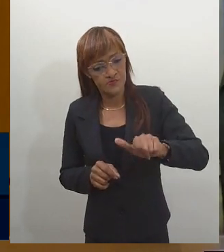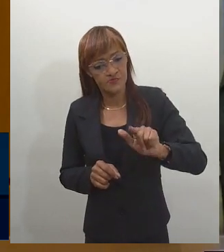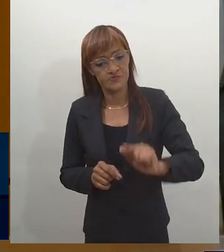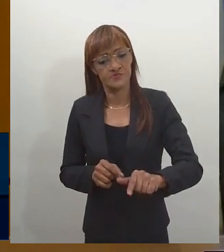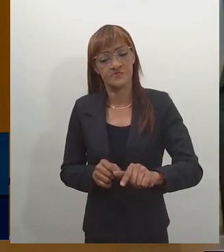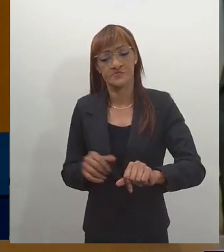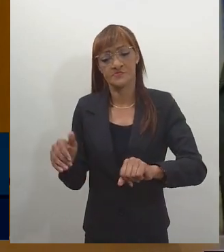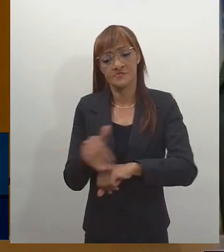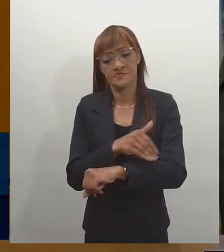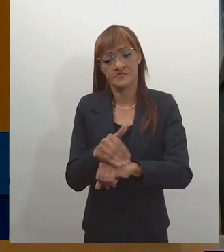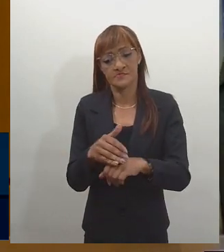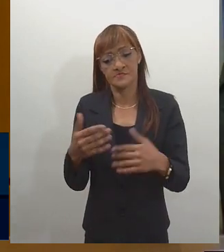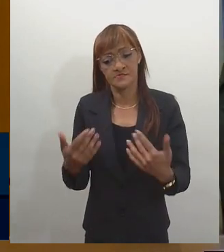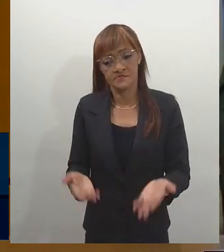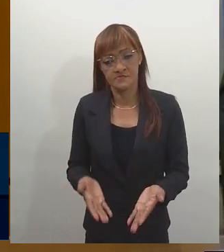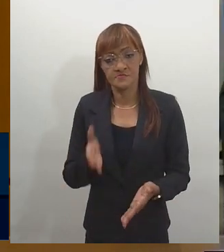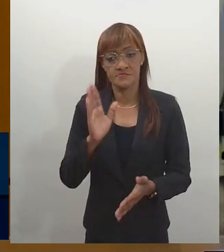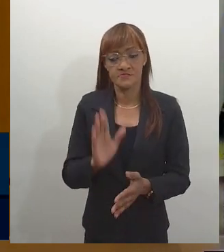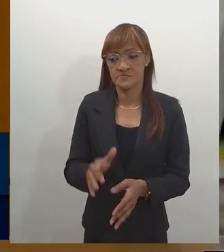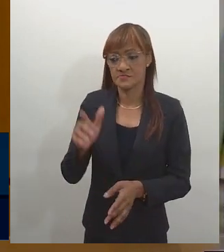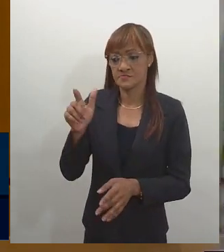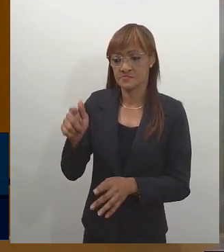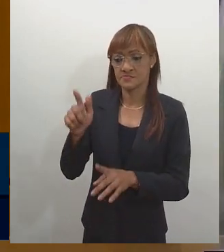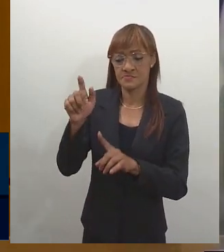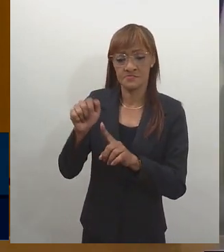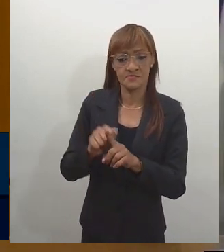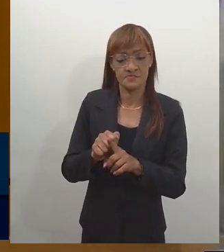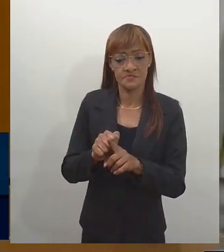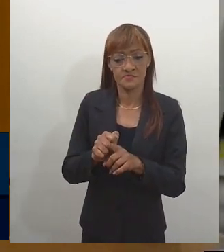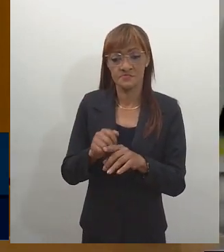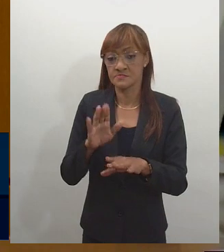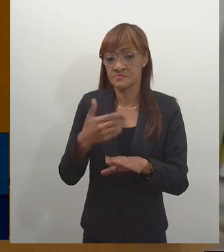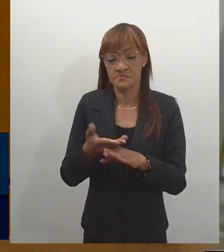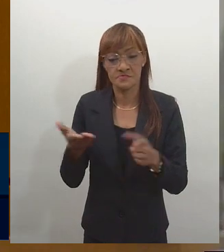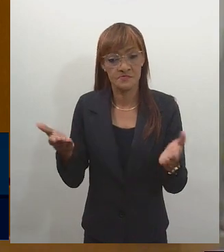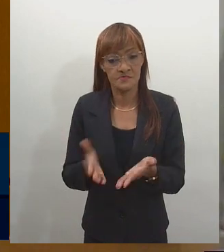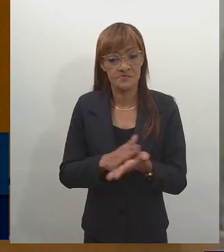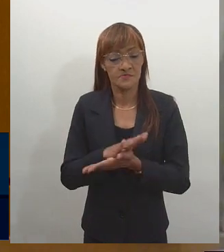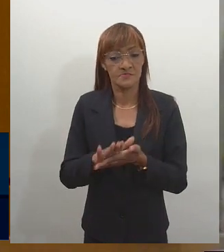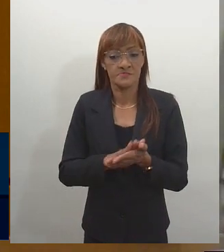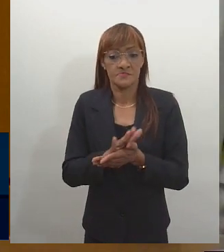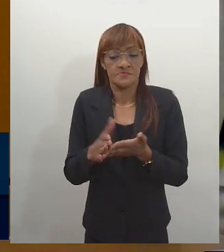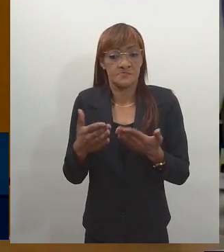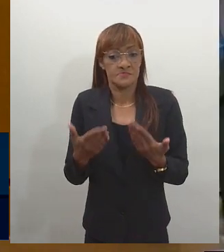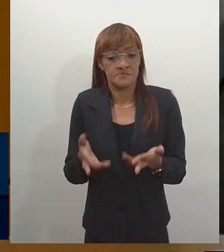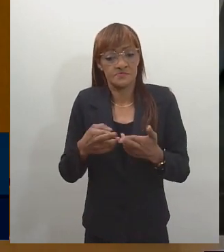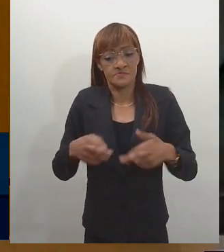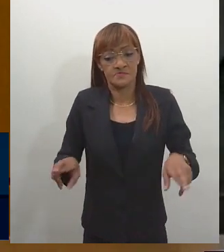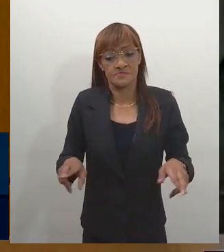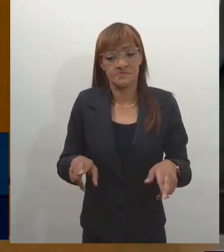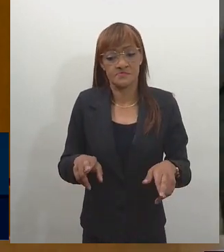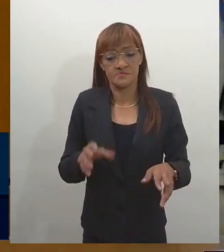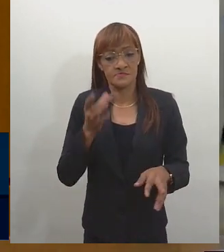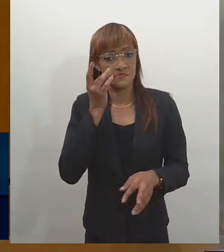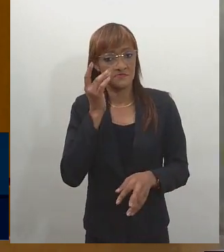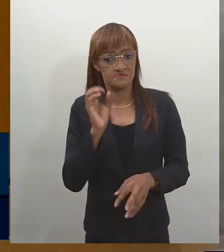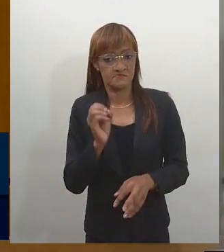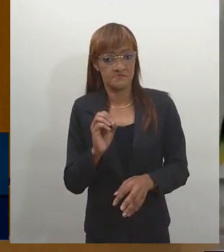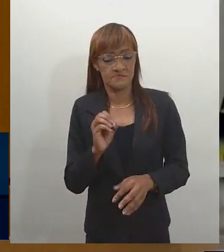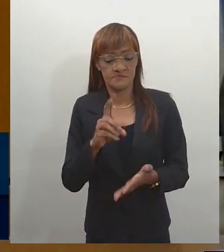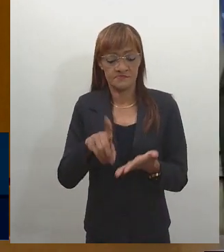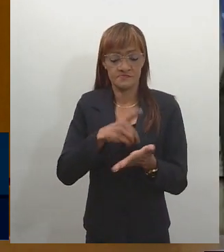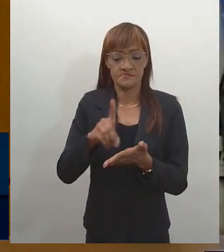7 meses e nada dessa licitação, pelo menos eu não a vi no diário oficial. E detalhe, no trecho que